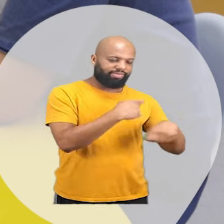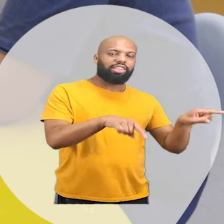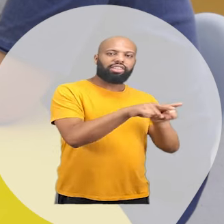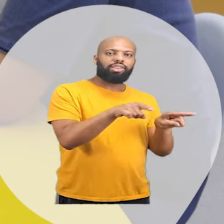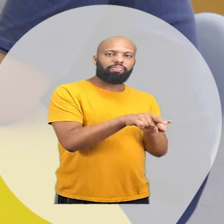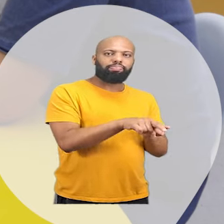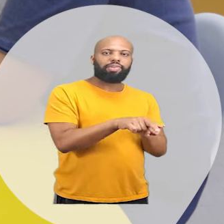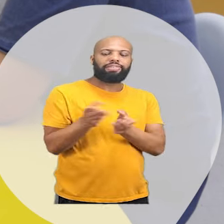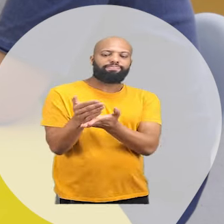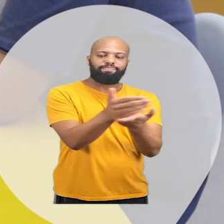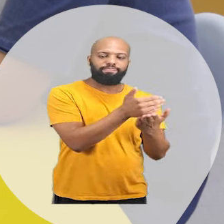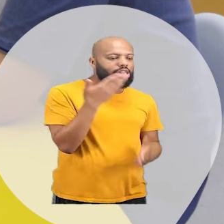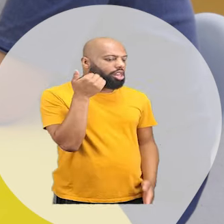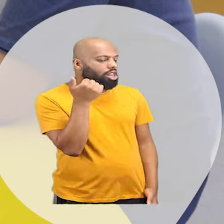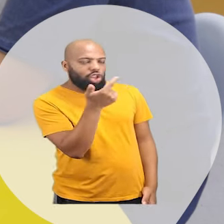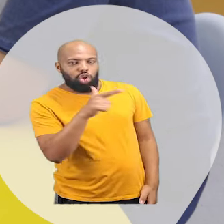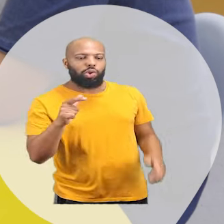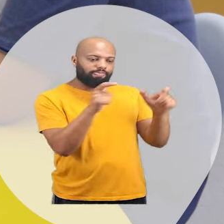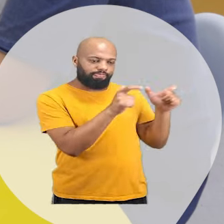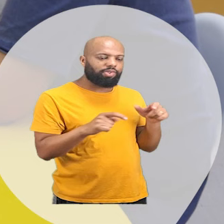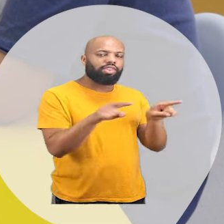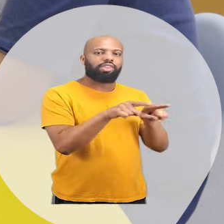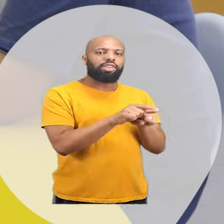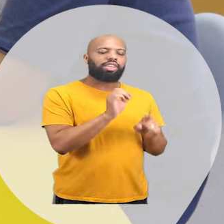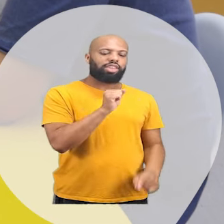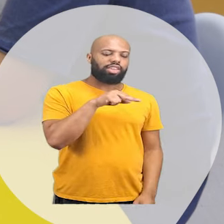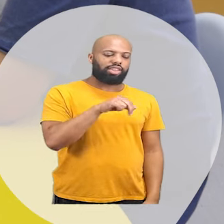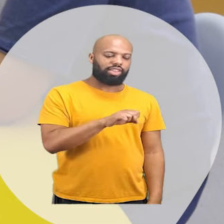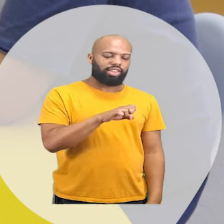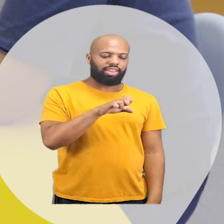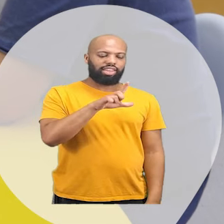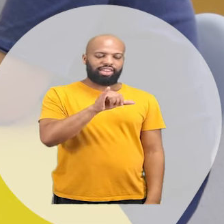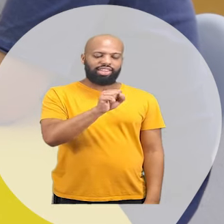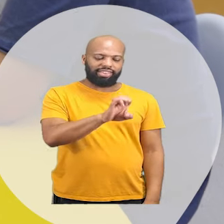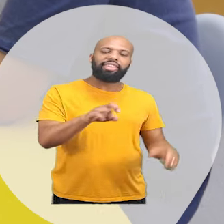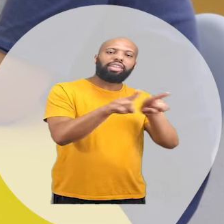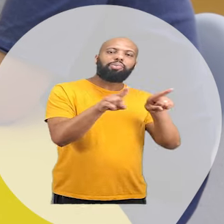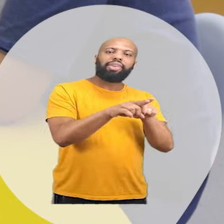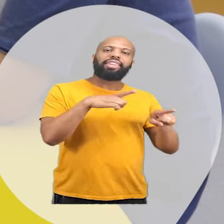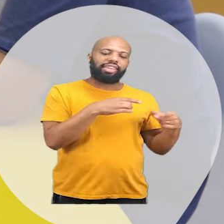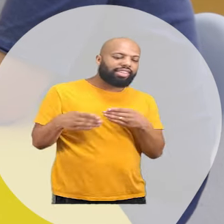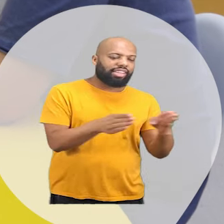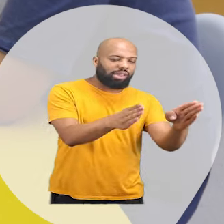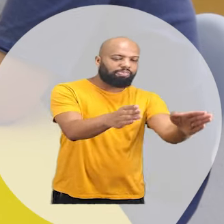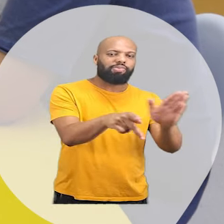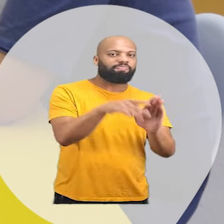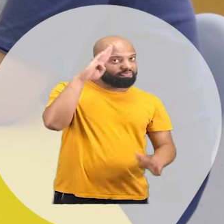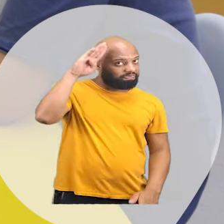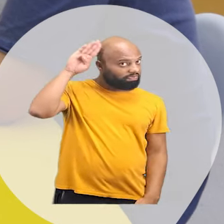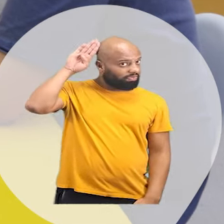depois ela também pega do seu repertório de outras fontes também é Anelise faz assim esse essa trajetória